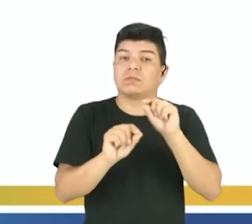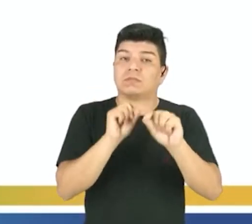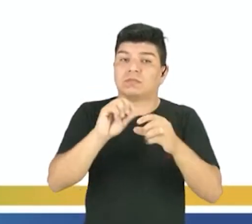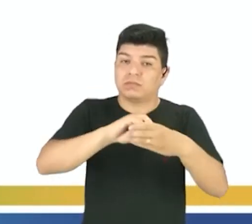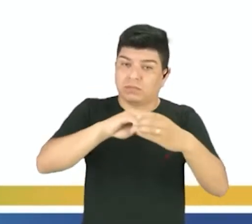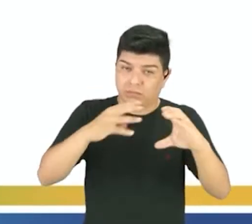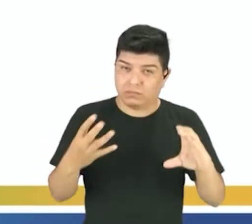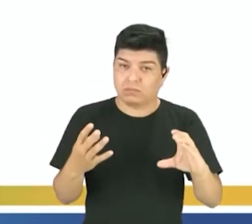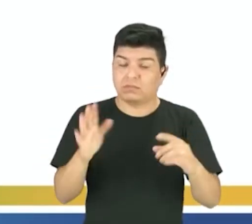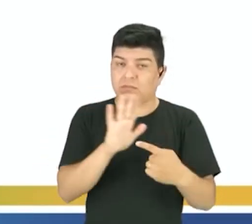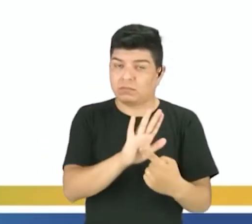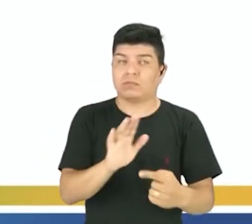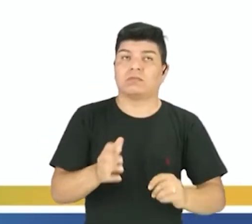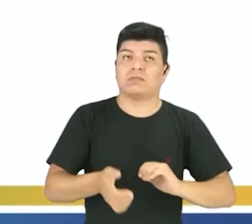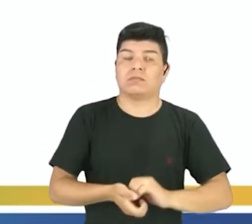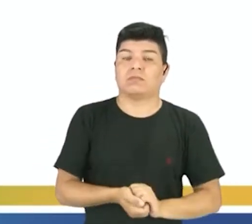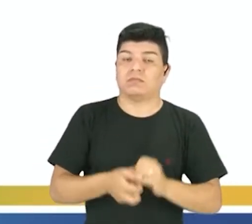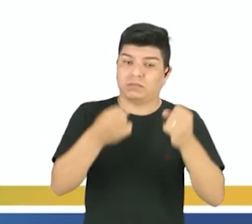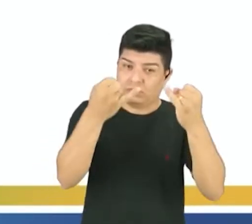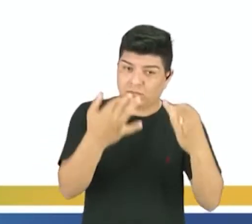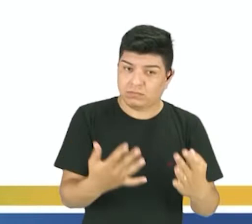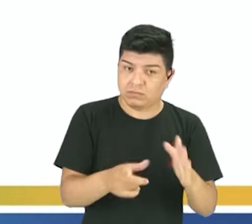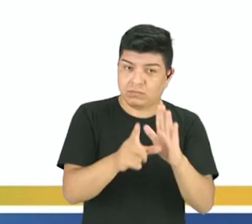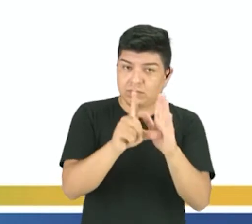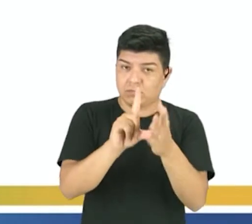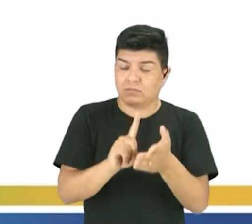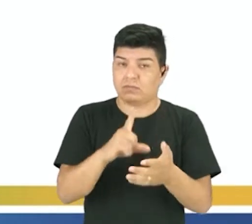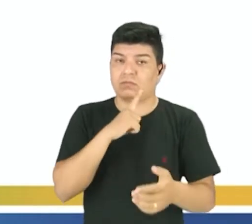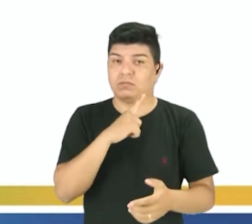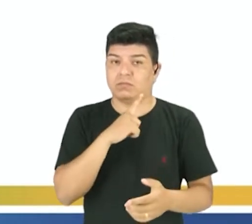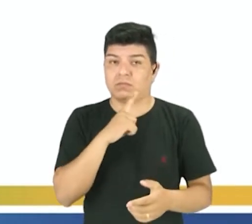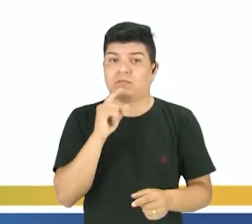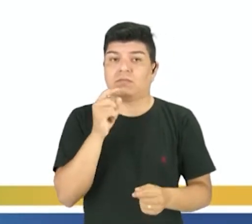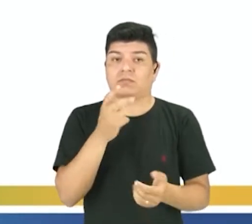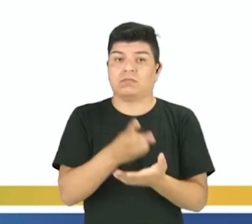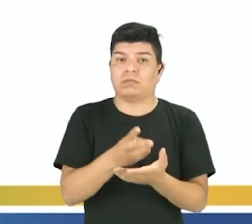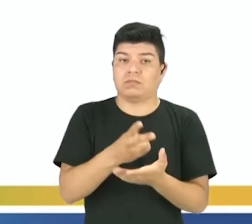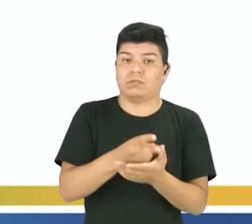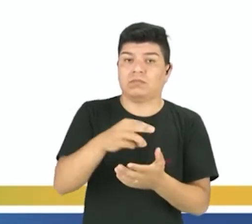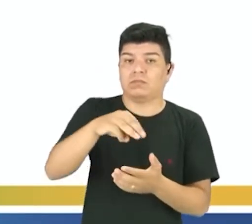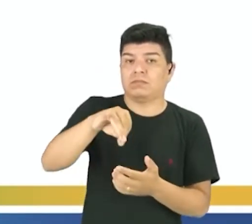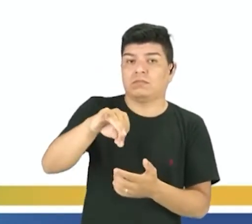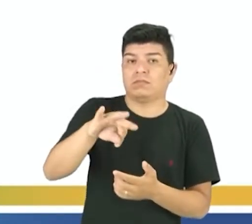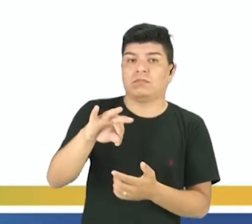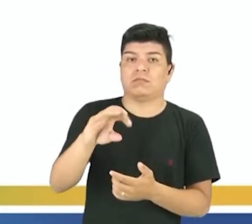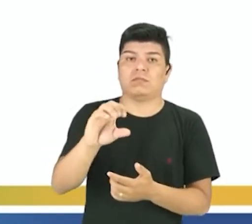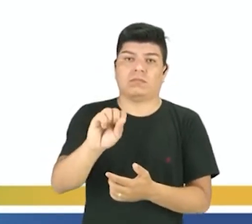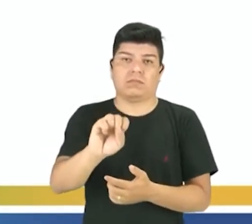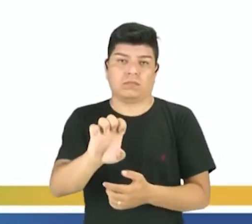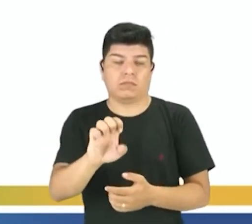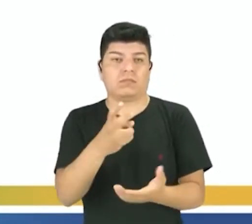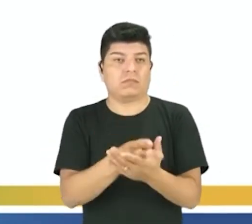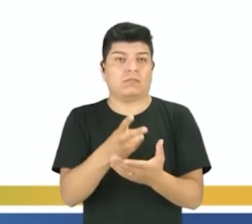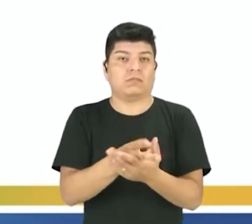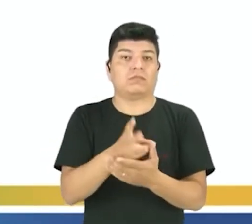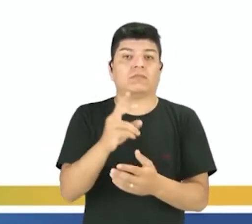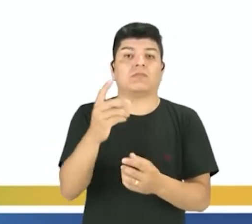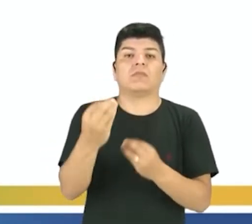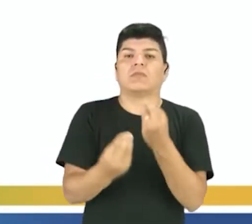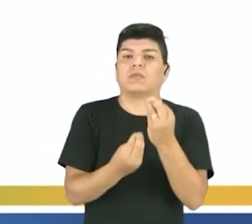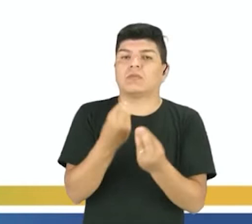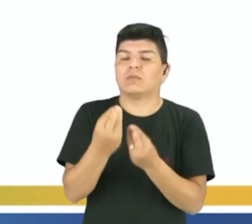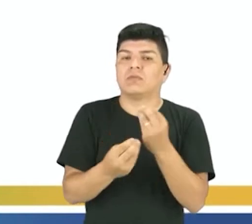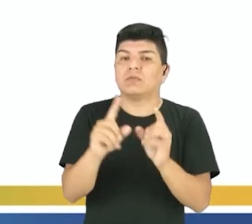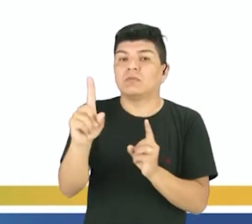para ela. Como eu falei anteriormente, vai ter uma constante atividade mitótica, né? E onde é que nós podemos encontrar,